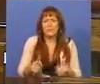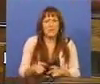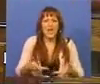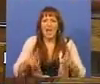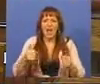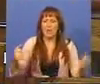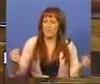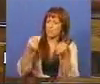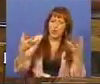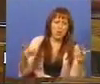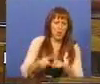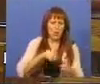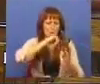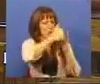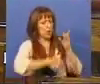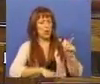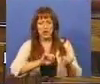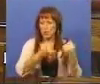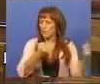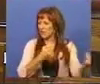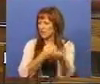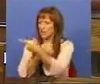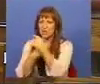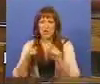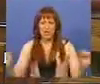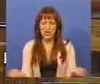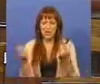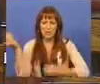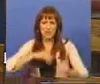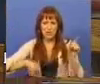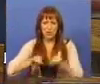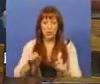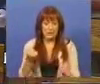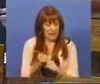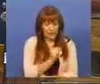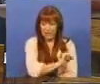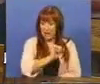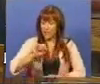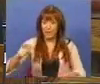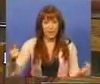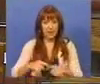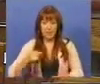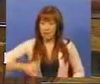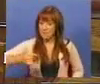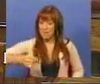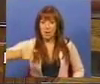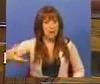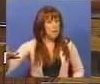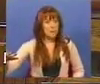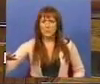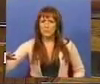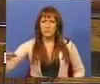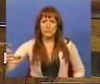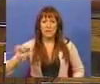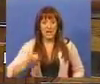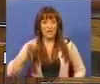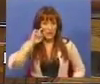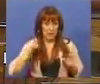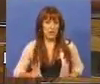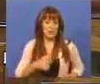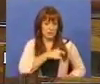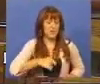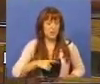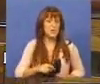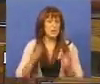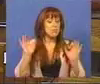livre confrontação constitucional dos partidos, nas campanhas eleitorais, na sua atividade diária, e na sua fiscalização,